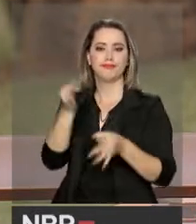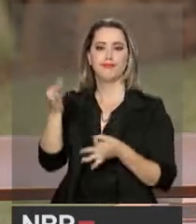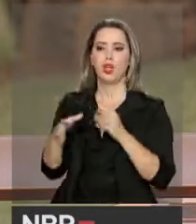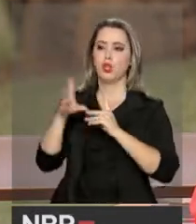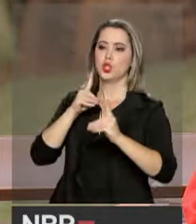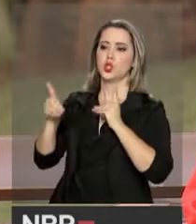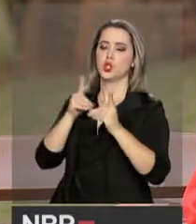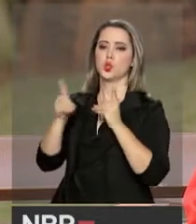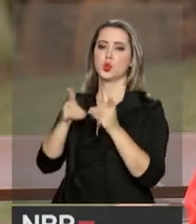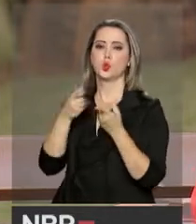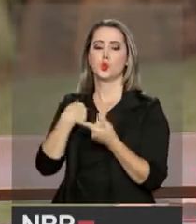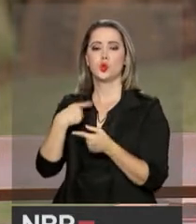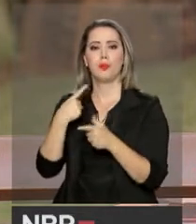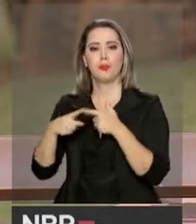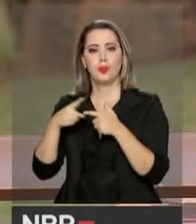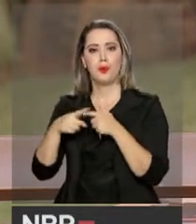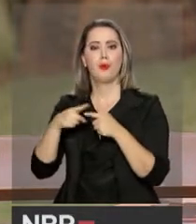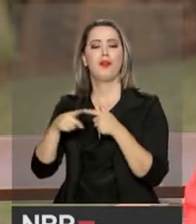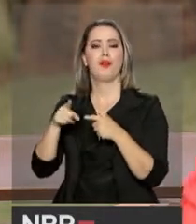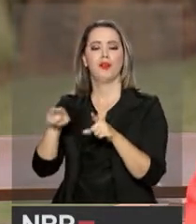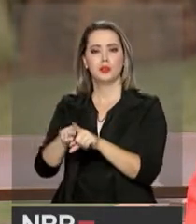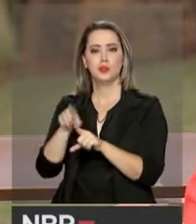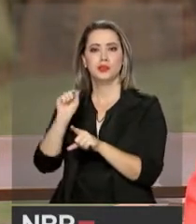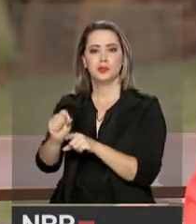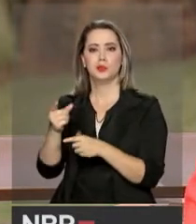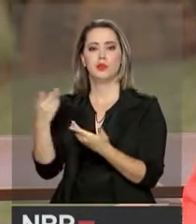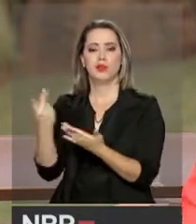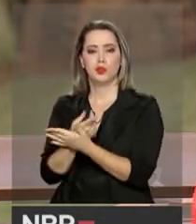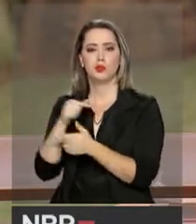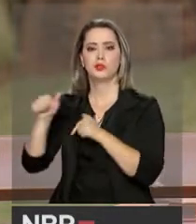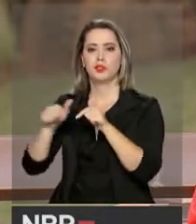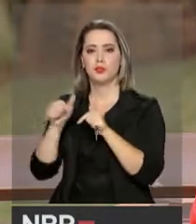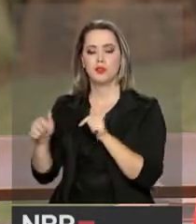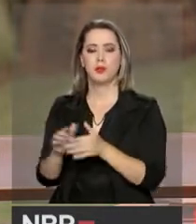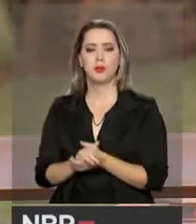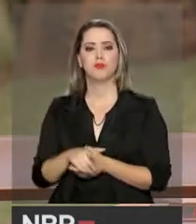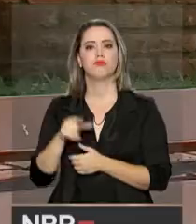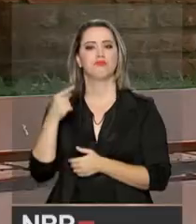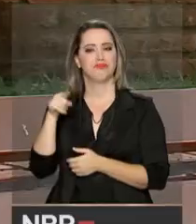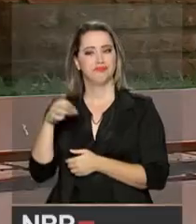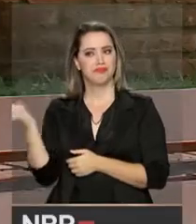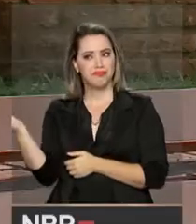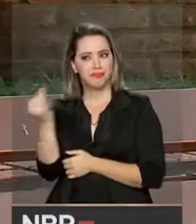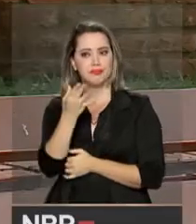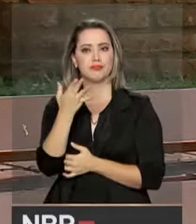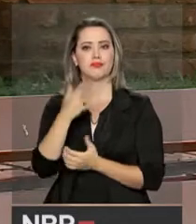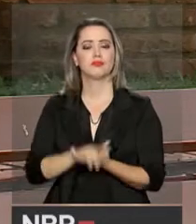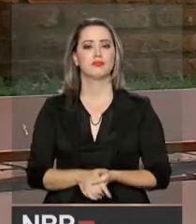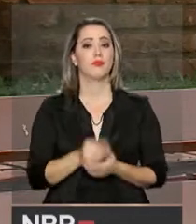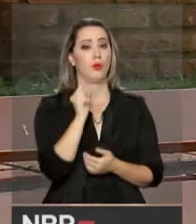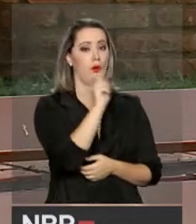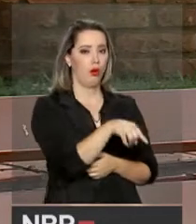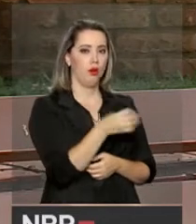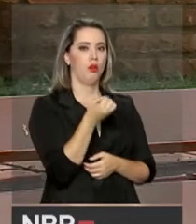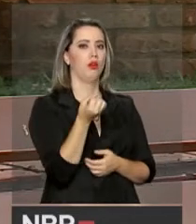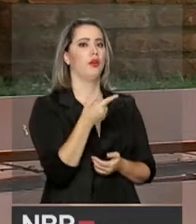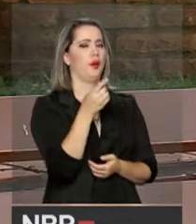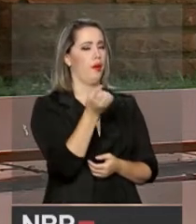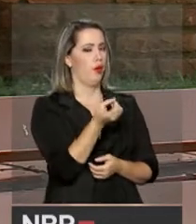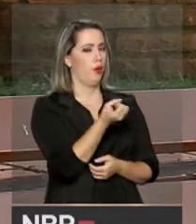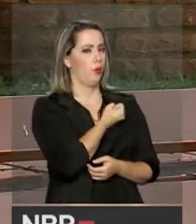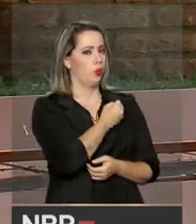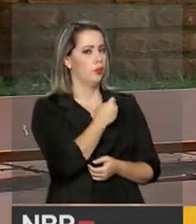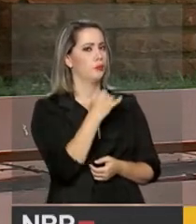discutir exatamente danos morais e materiais por causa de acidentes de trabalho. Isso não é pouca coisa, né? Não, é bastante coisa e a